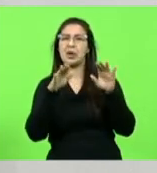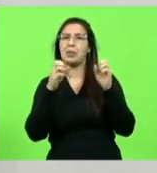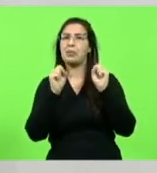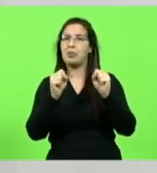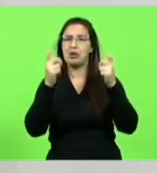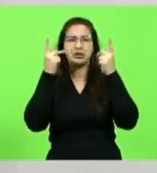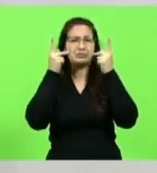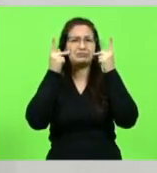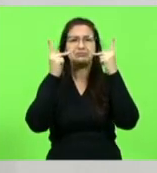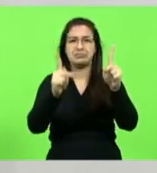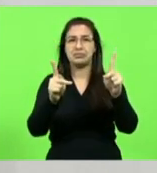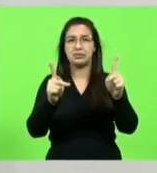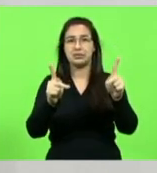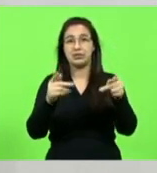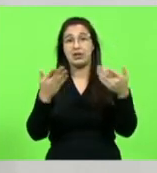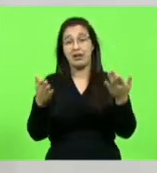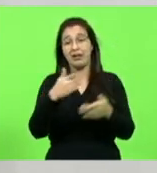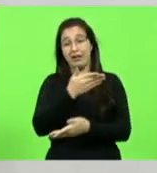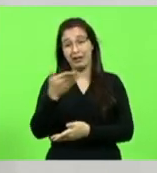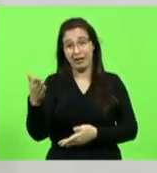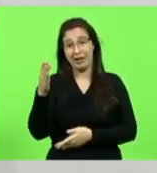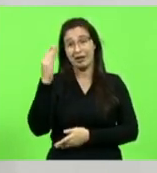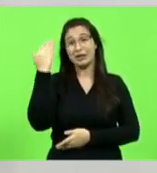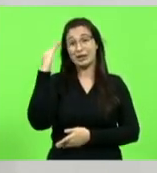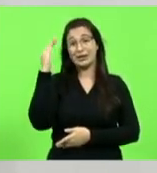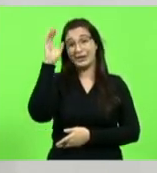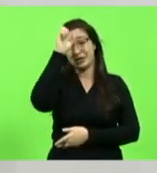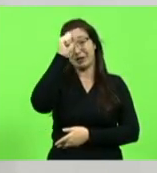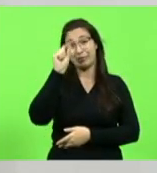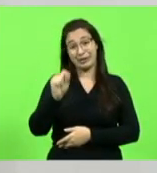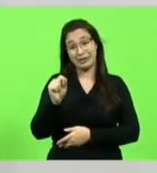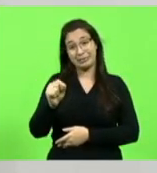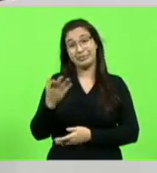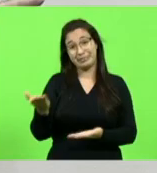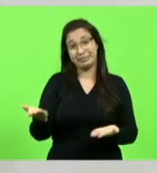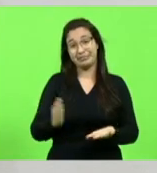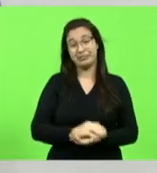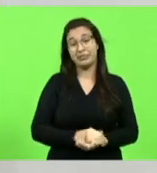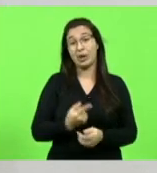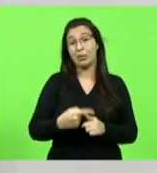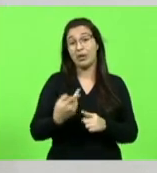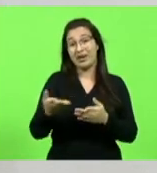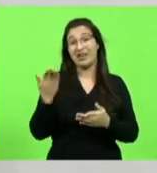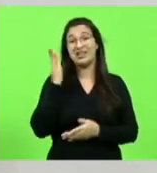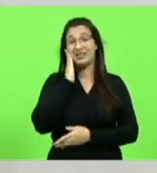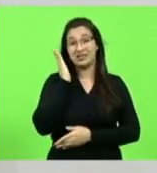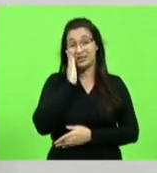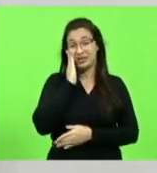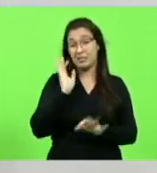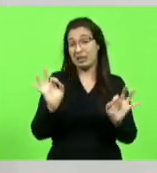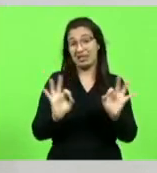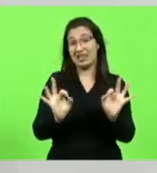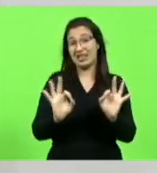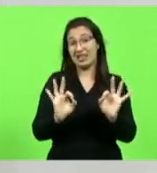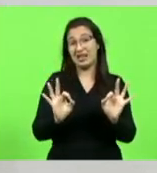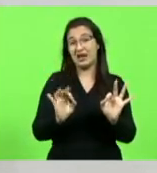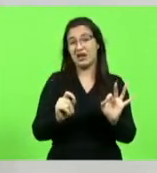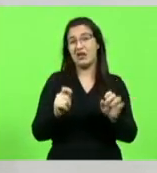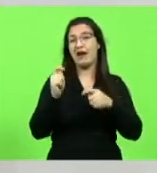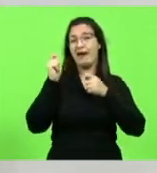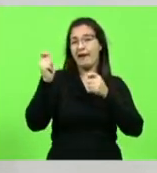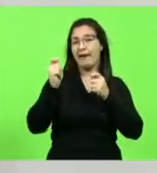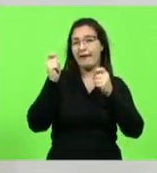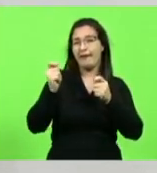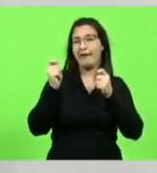que a gente está ensinando eles. Porque eles mesmos admitem que não. Quem irá acabar com a greve que eles